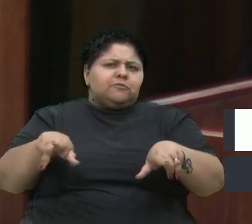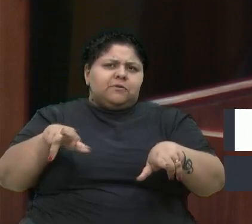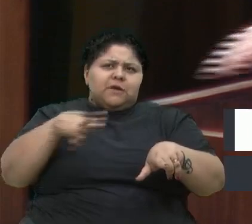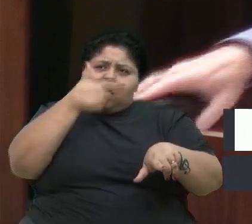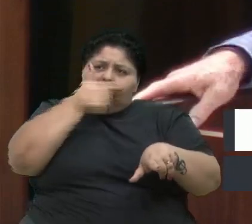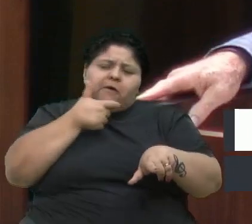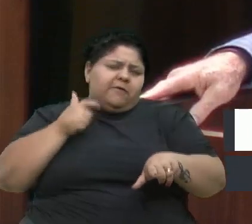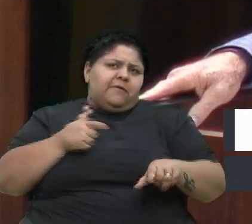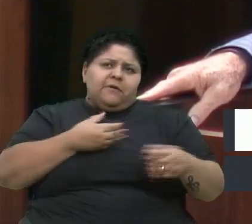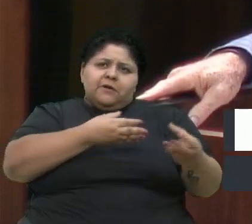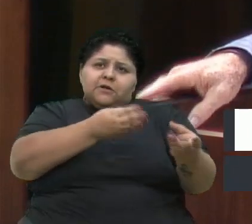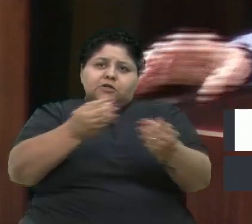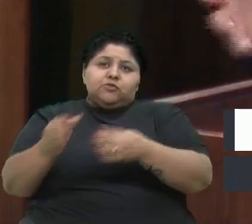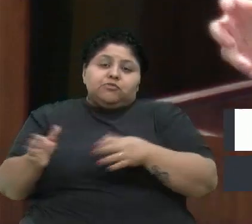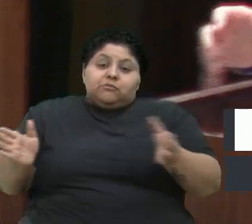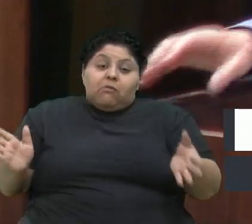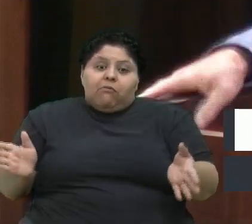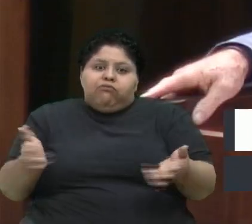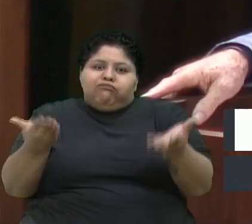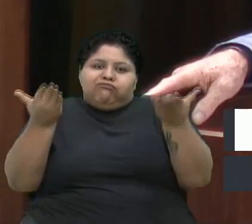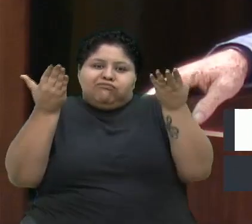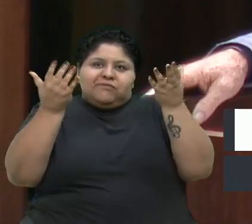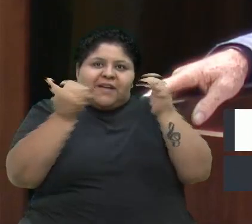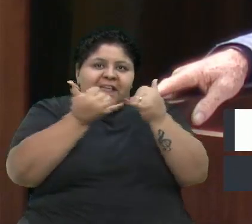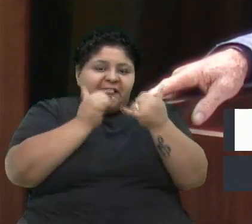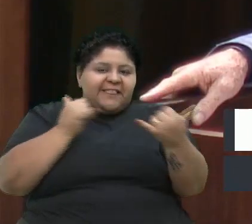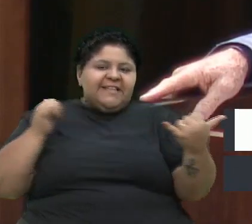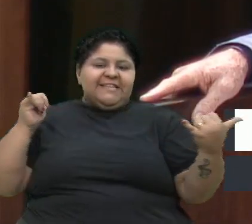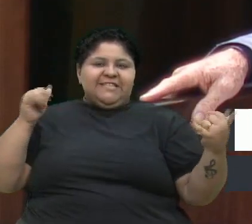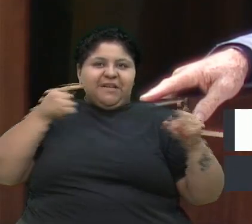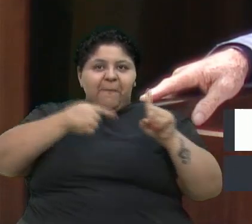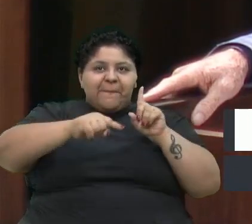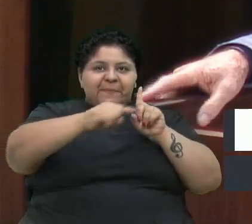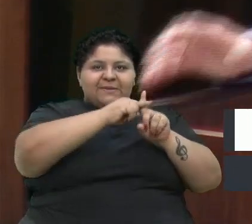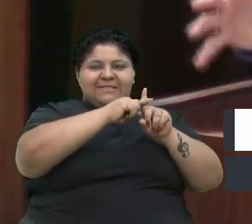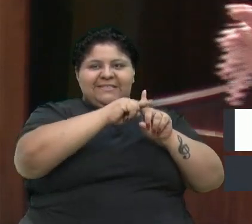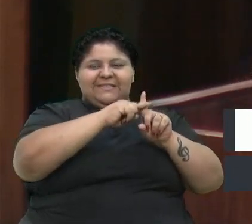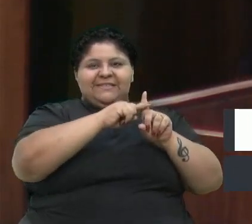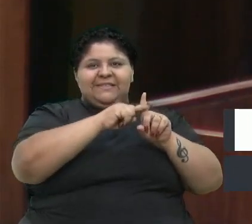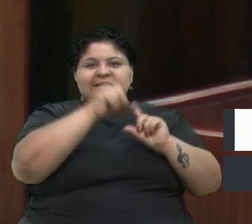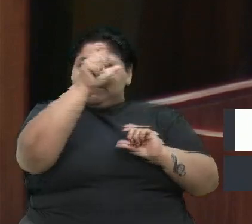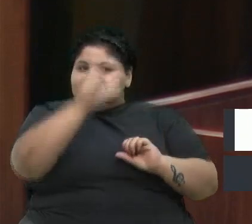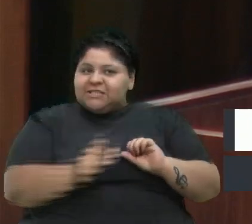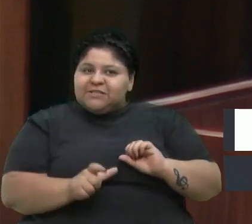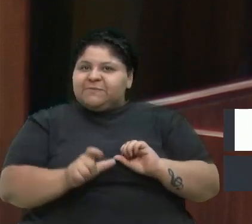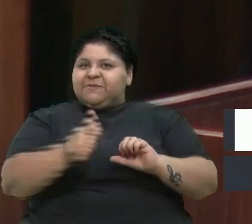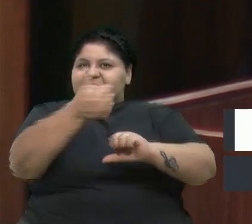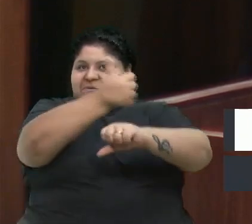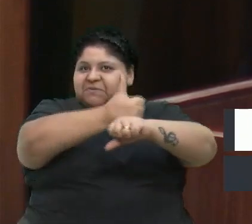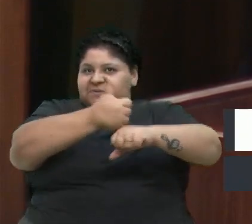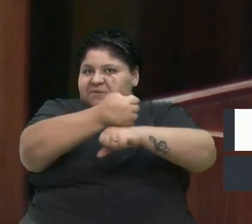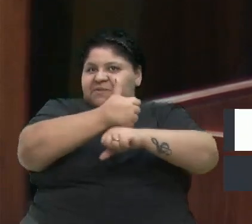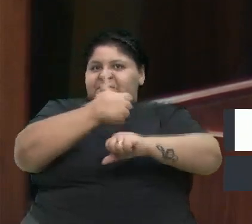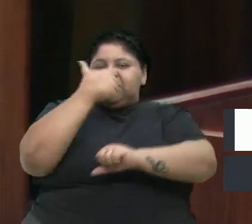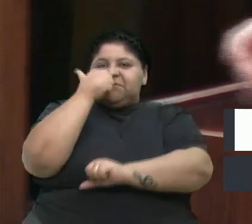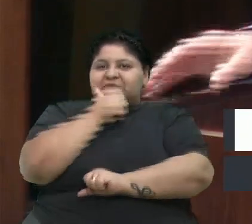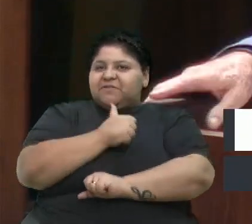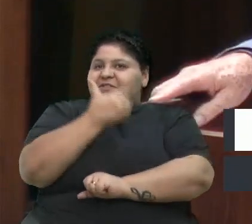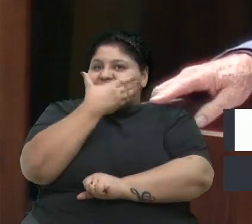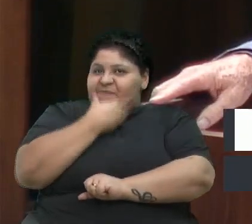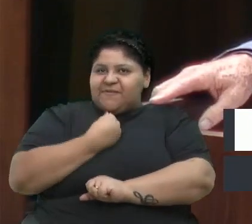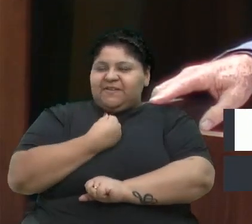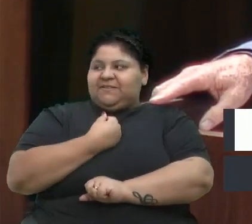de muita empolgação, de muita energia positiva, de pessoas, de profissionais, de mulheres e de